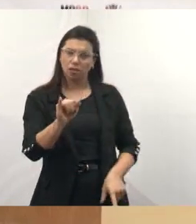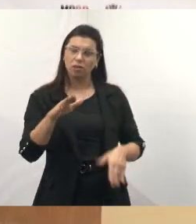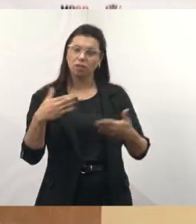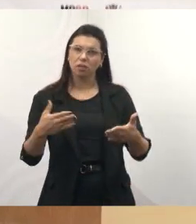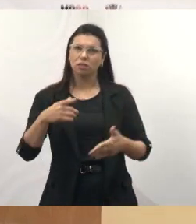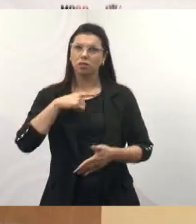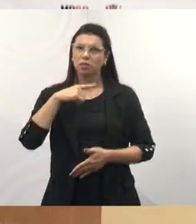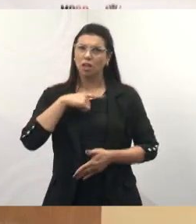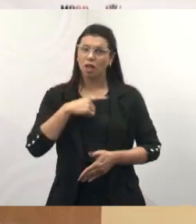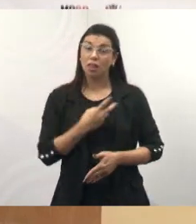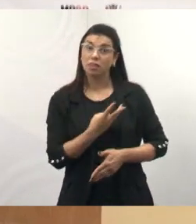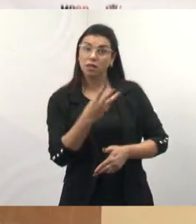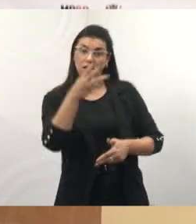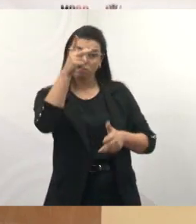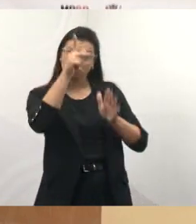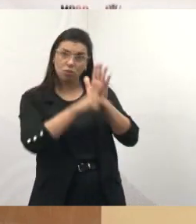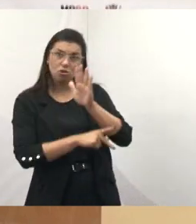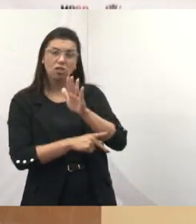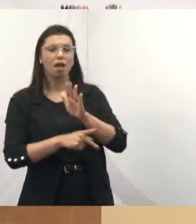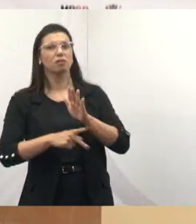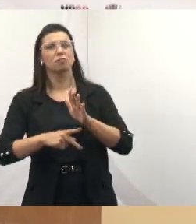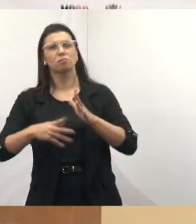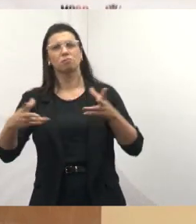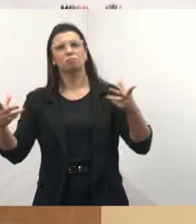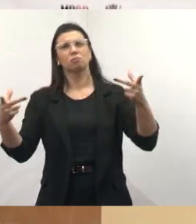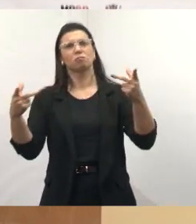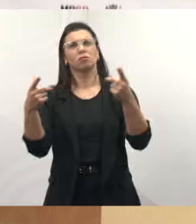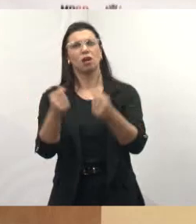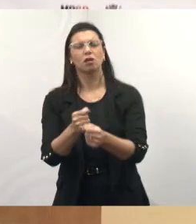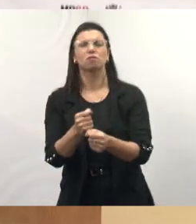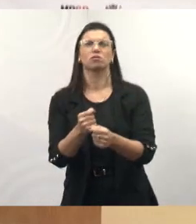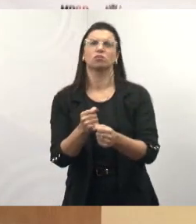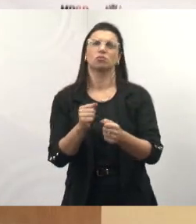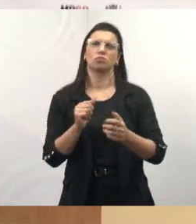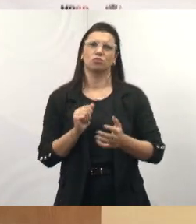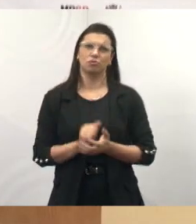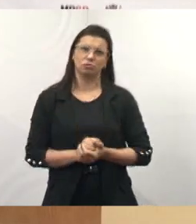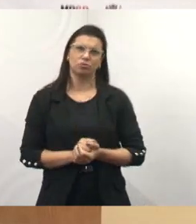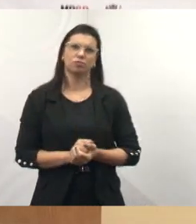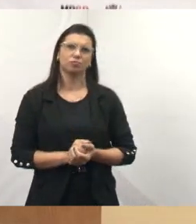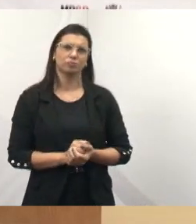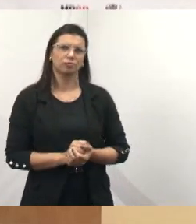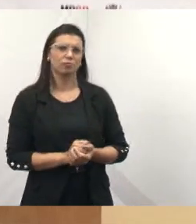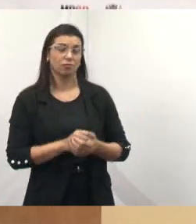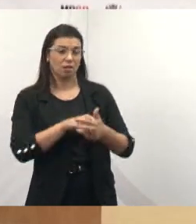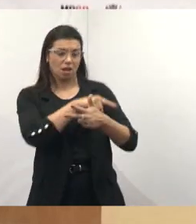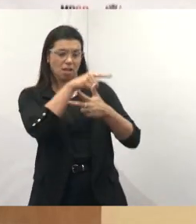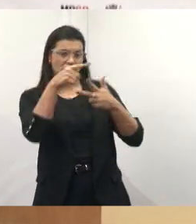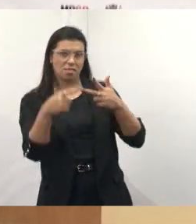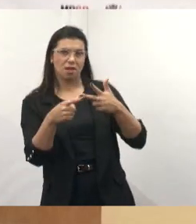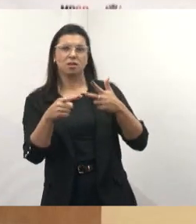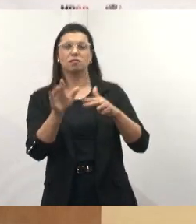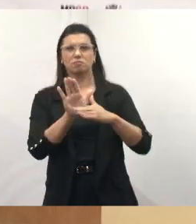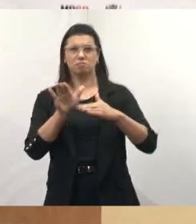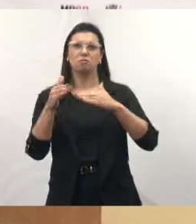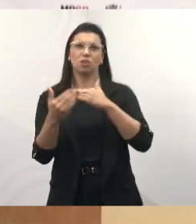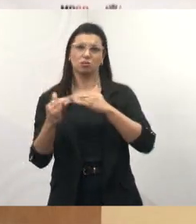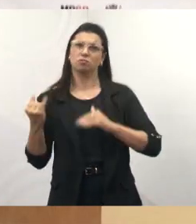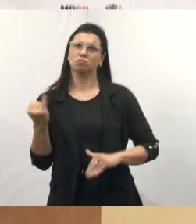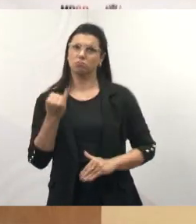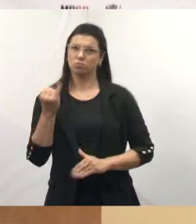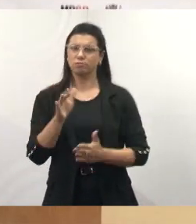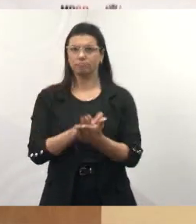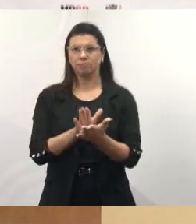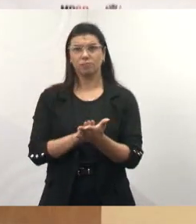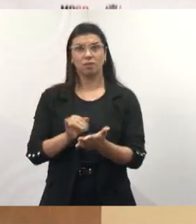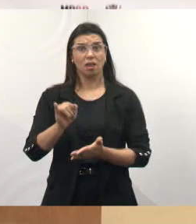né, que é do Tanquinho, que é do Jardim Luiza e que é do São Luís, para também conter as enchentes. São obras